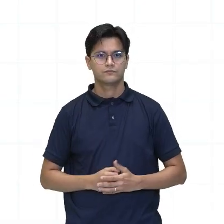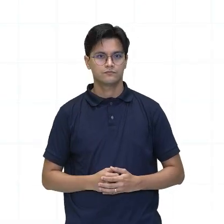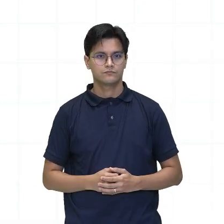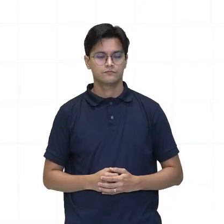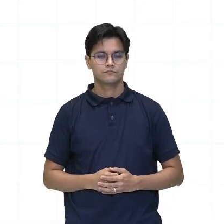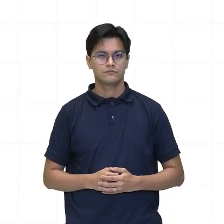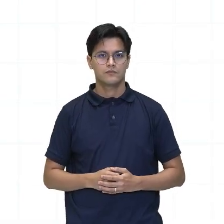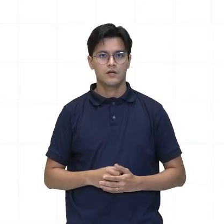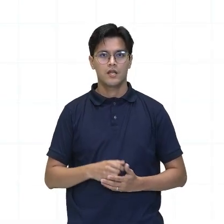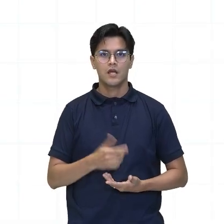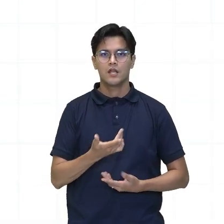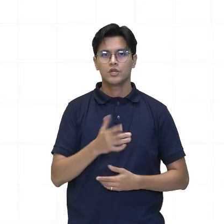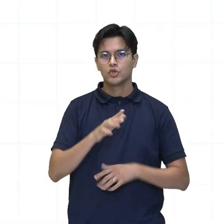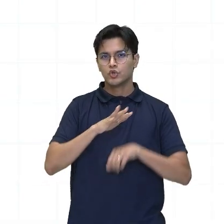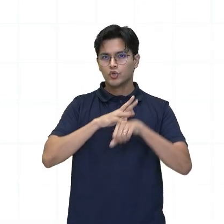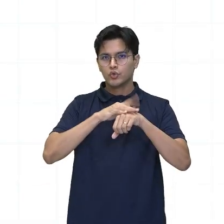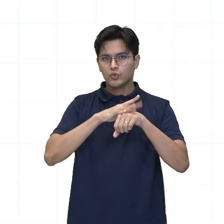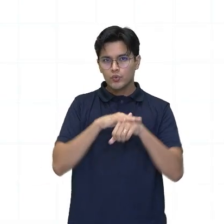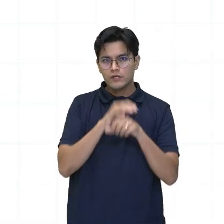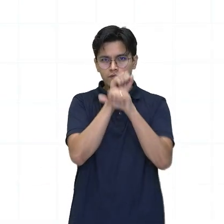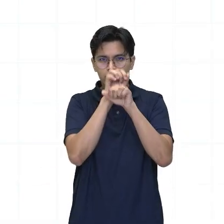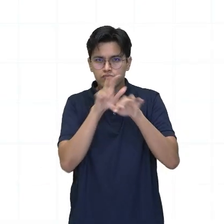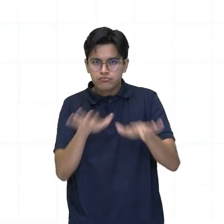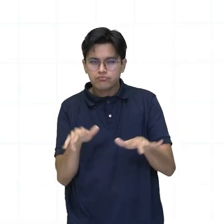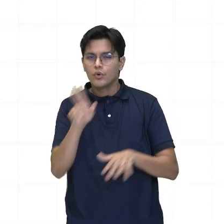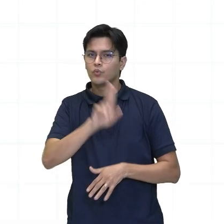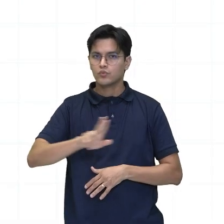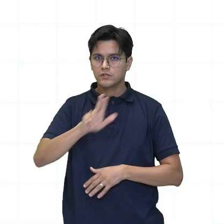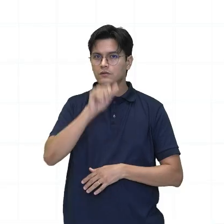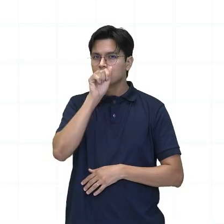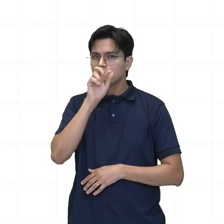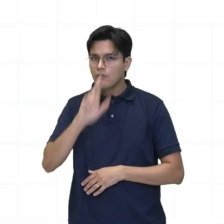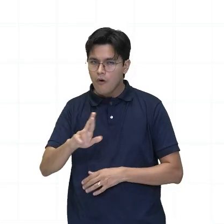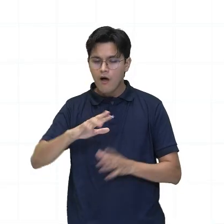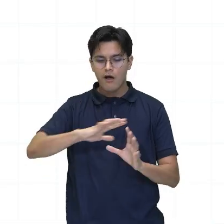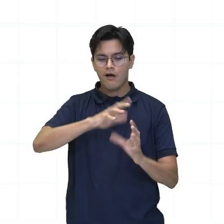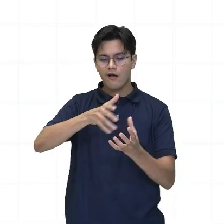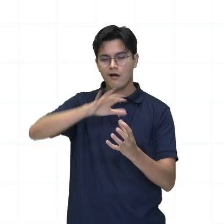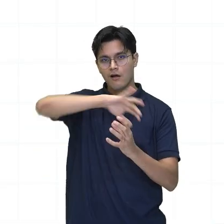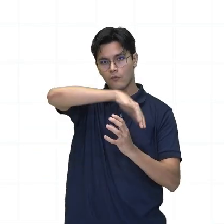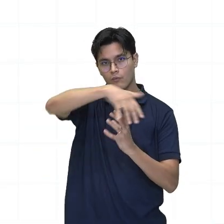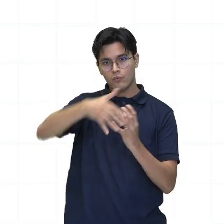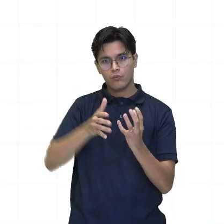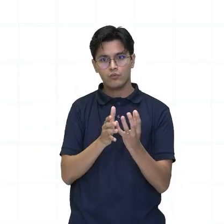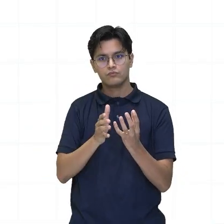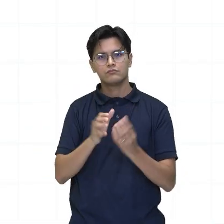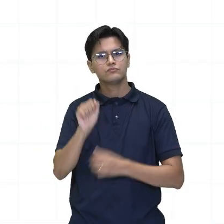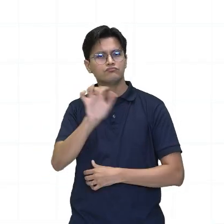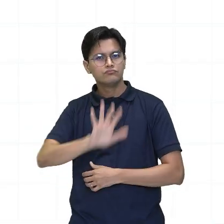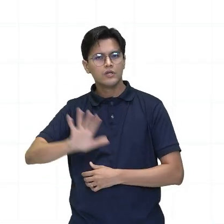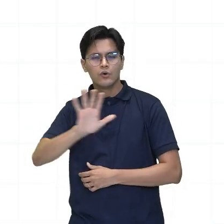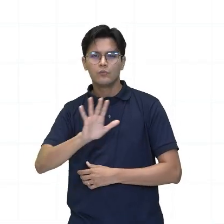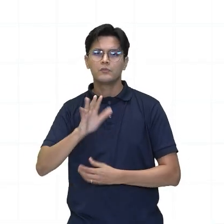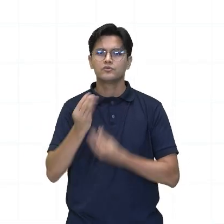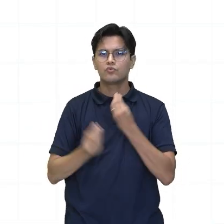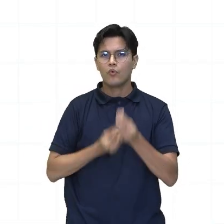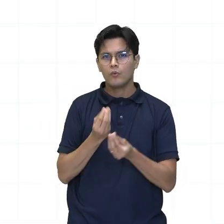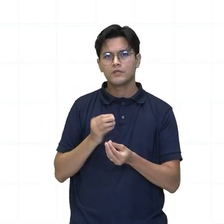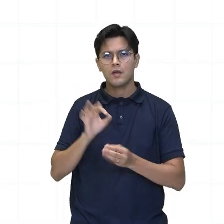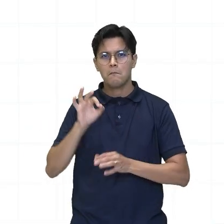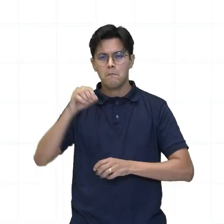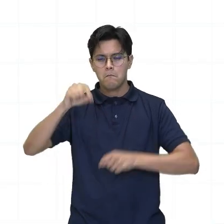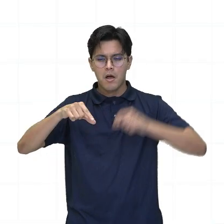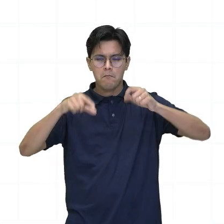de veiculação atmosférica. São doenças transmitidas pelo ar, geralmente por meio de gotículas